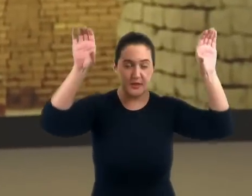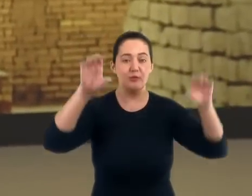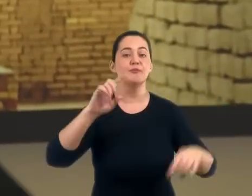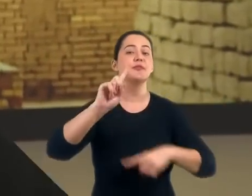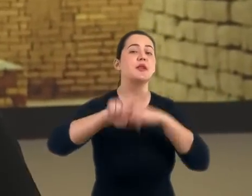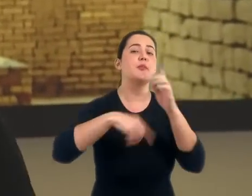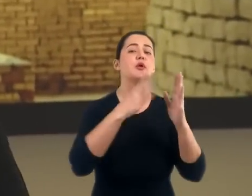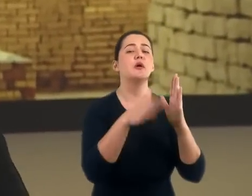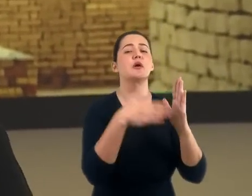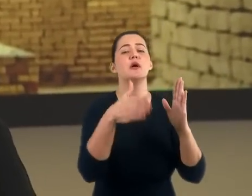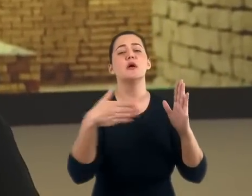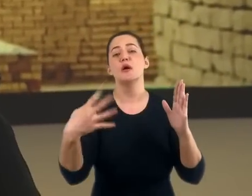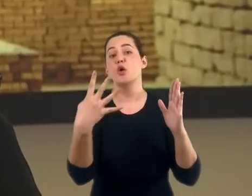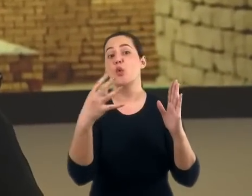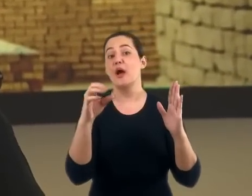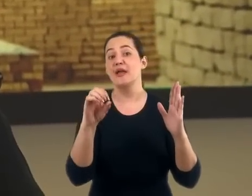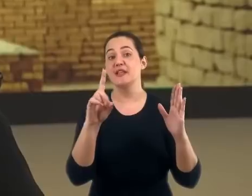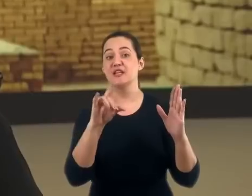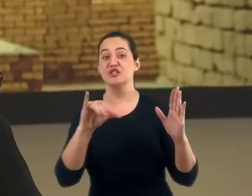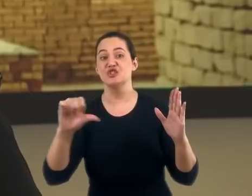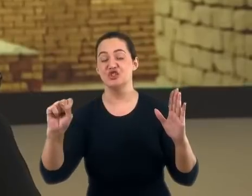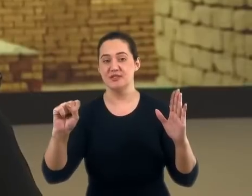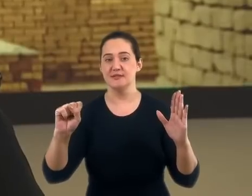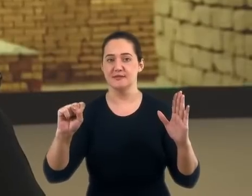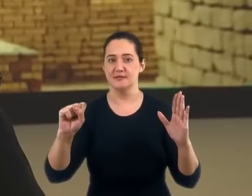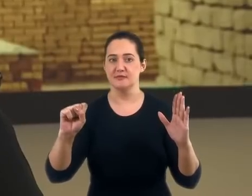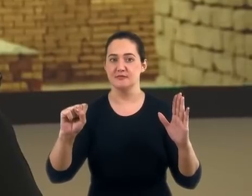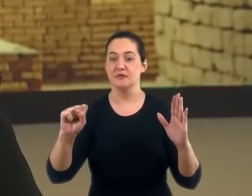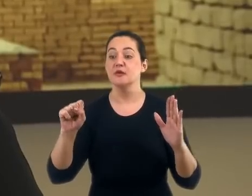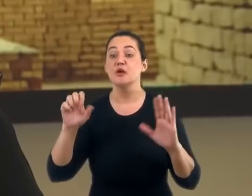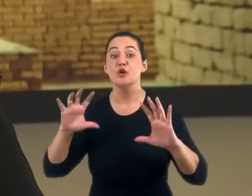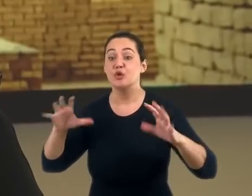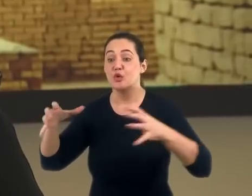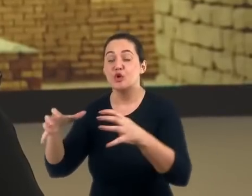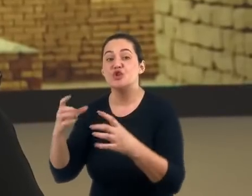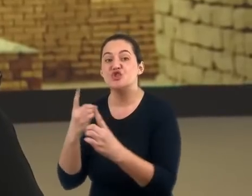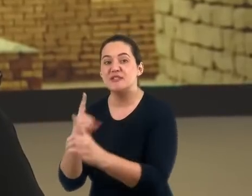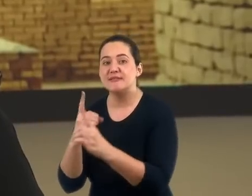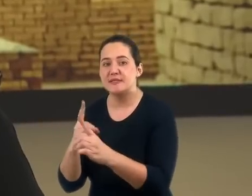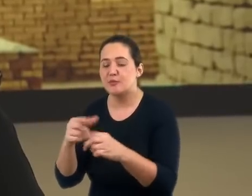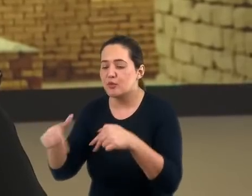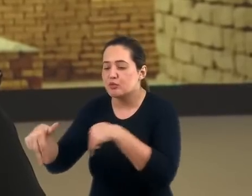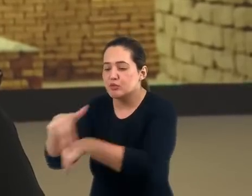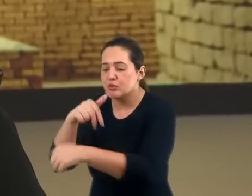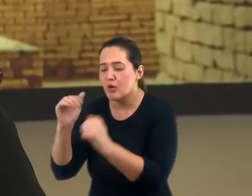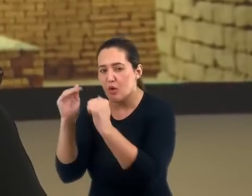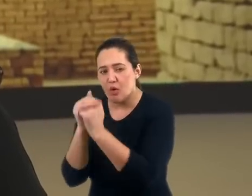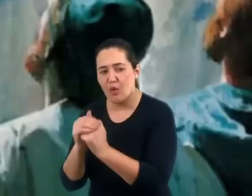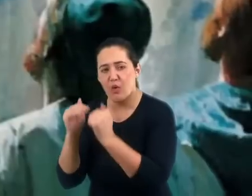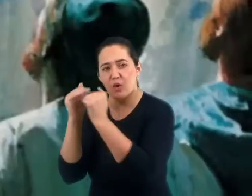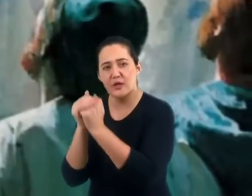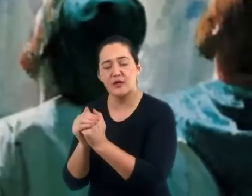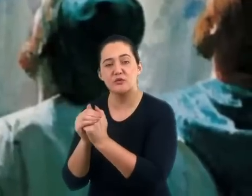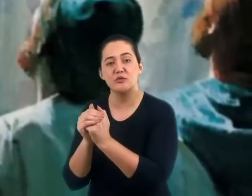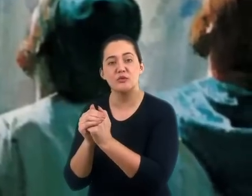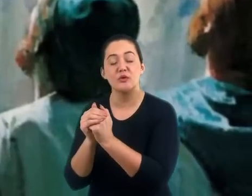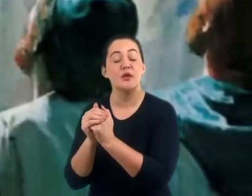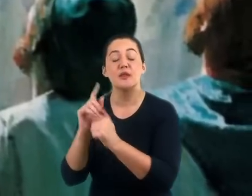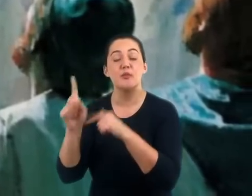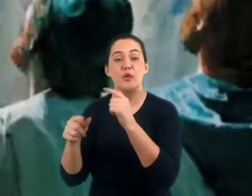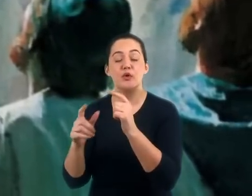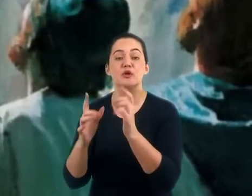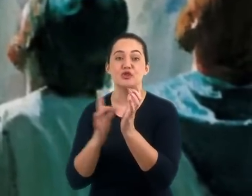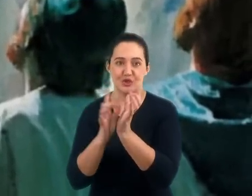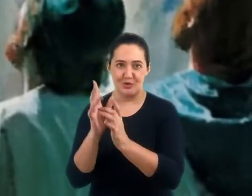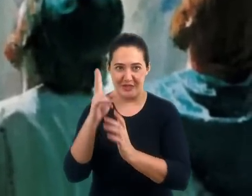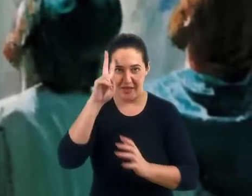de fato voltou ao céu. Os seus discípulos estavam todos juntos cuidando do seu amado líder. De repente,